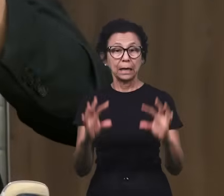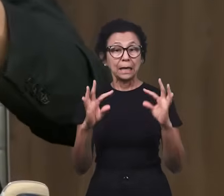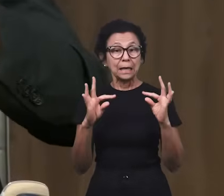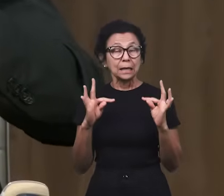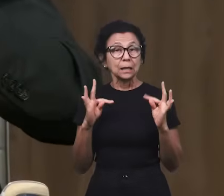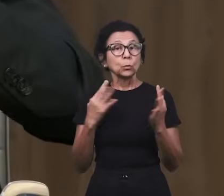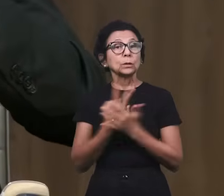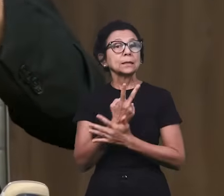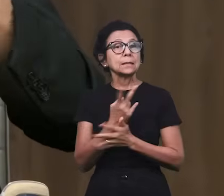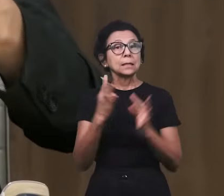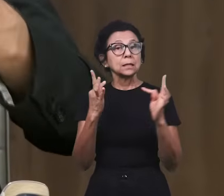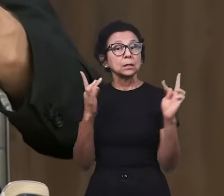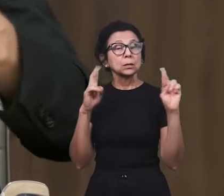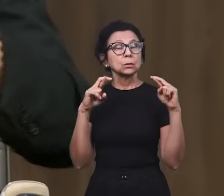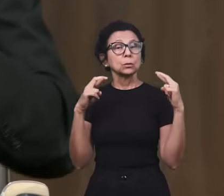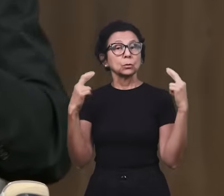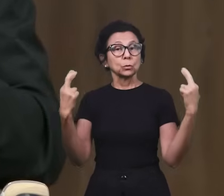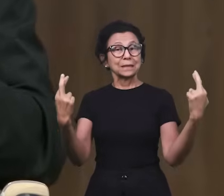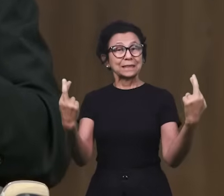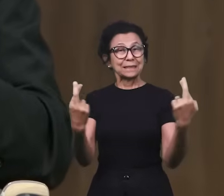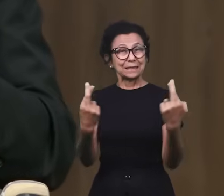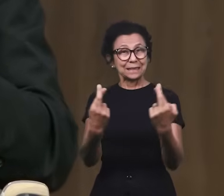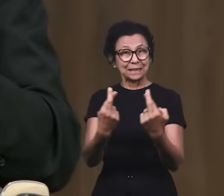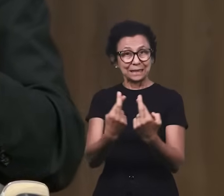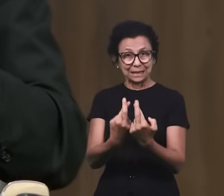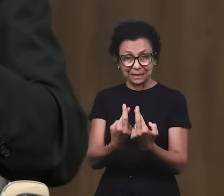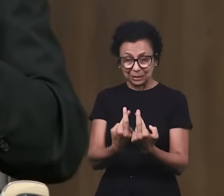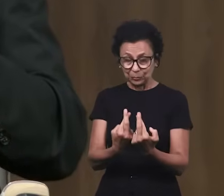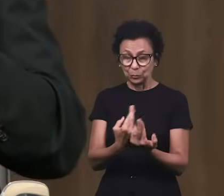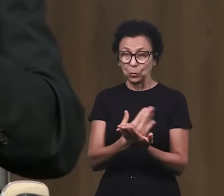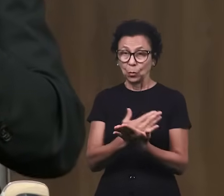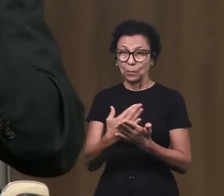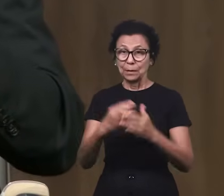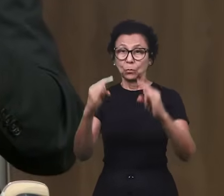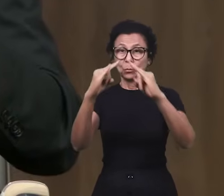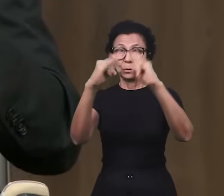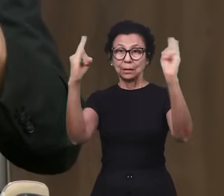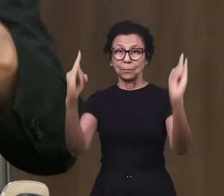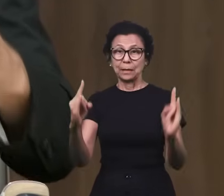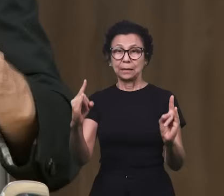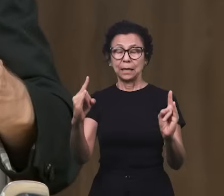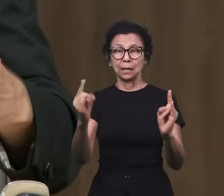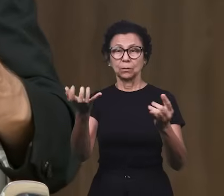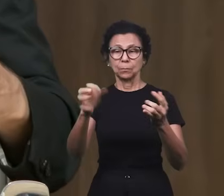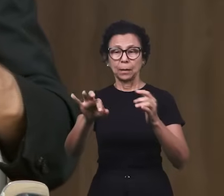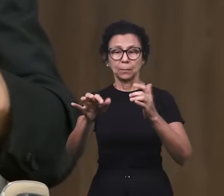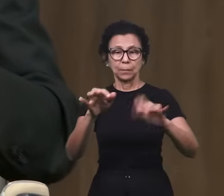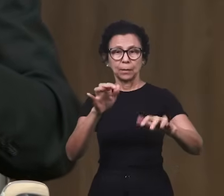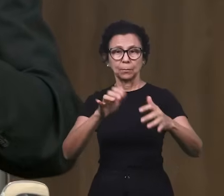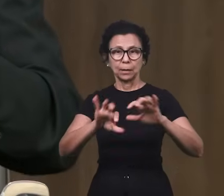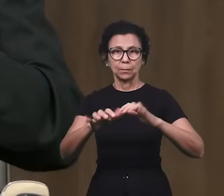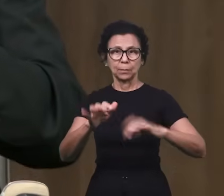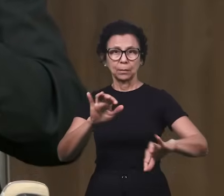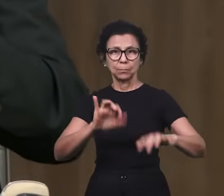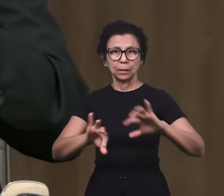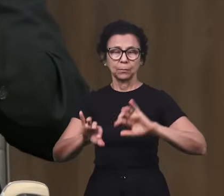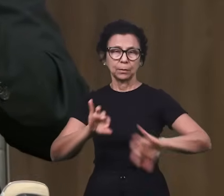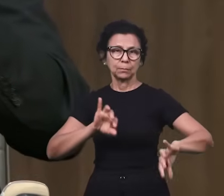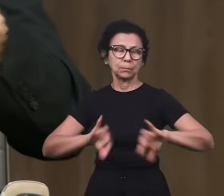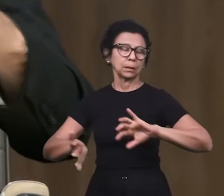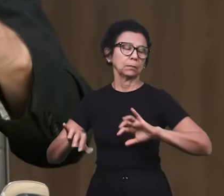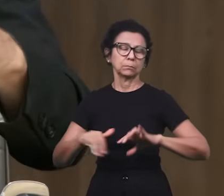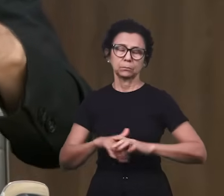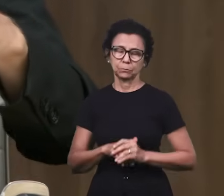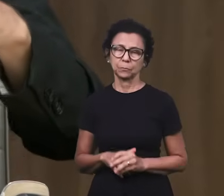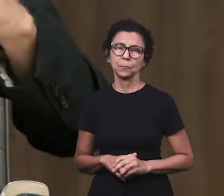todo Israel, todas as tribos, começava a desmontar o tabernáculo e a